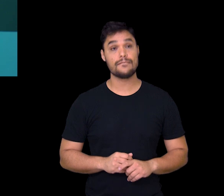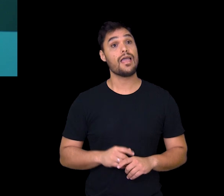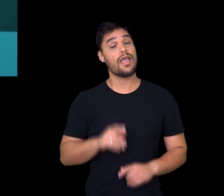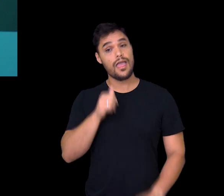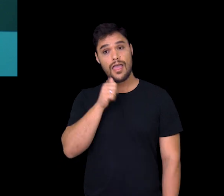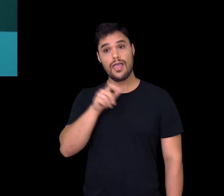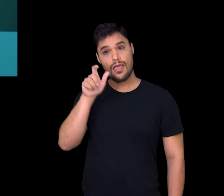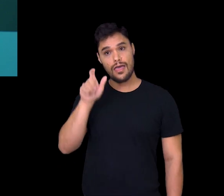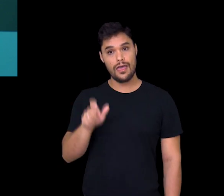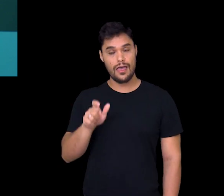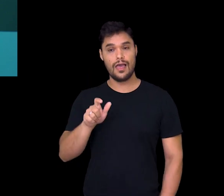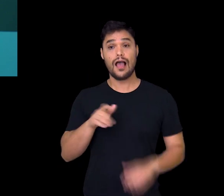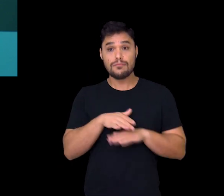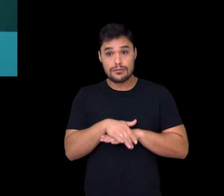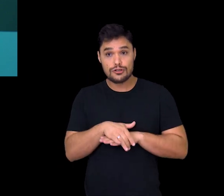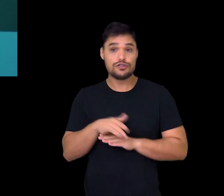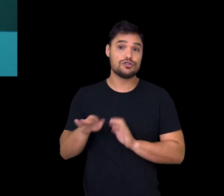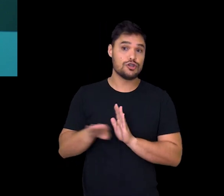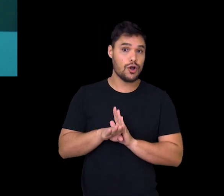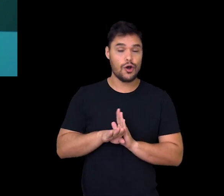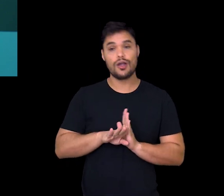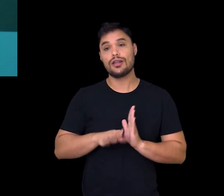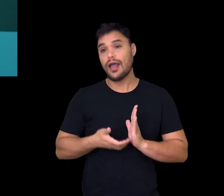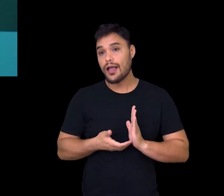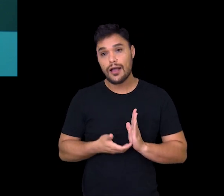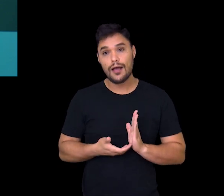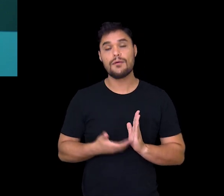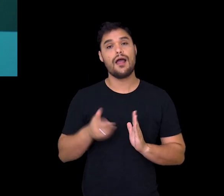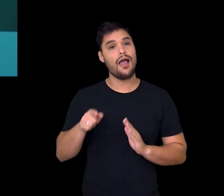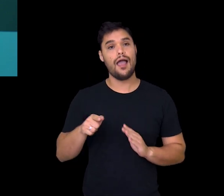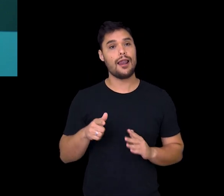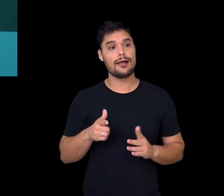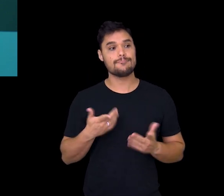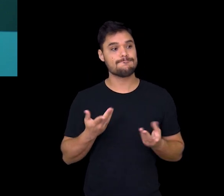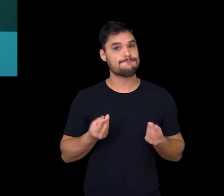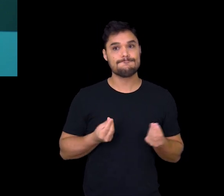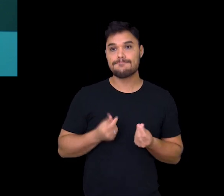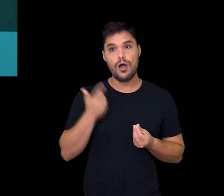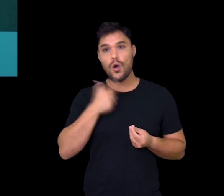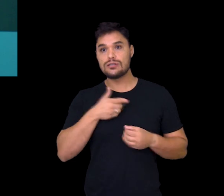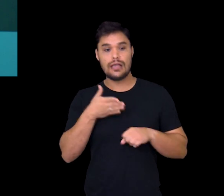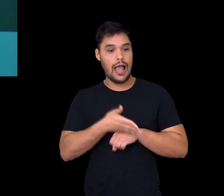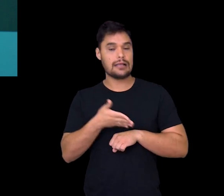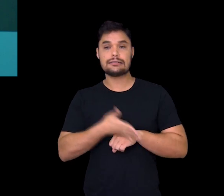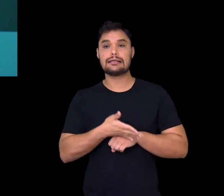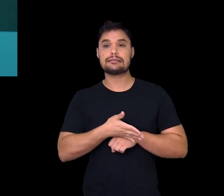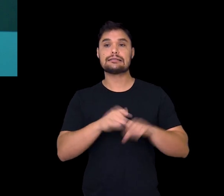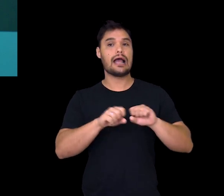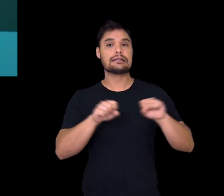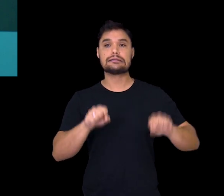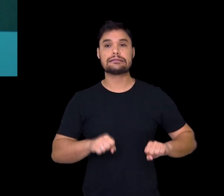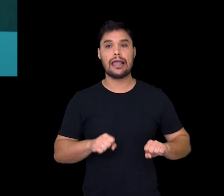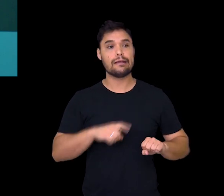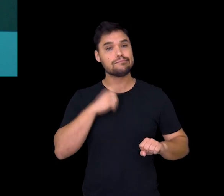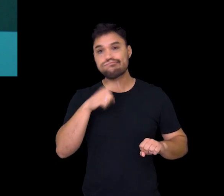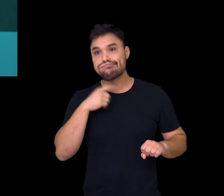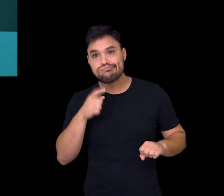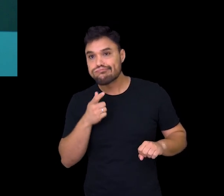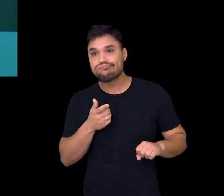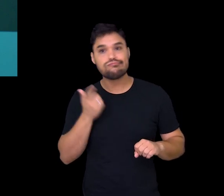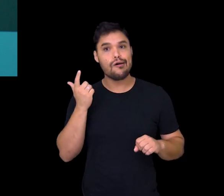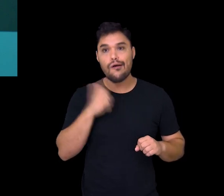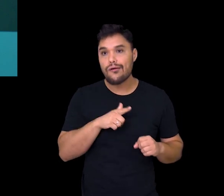ela não tinha mobilidade para atender o padrão normal. Ela mexia absolutamente nada. Né? Nada. Não dava nem para botar a